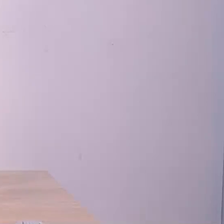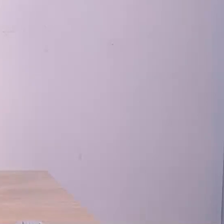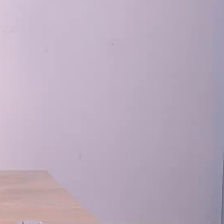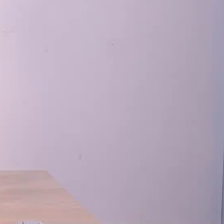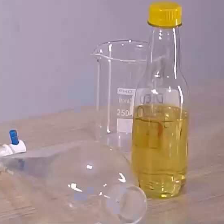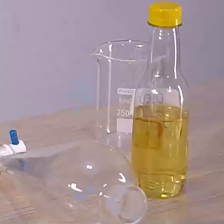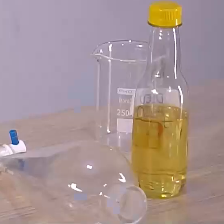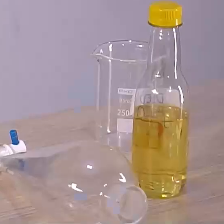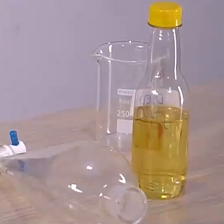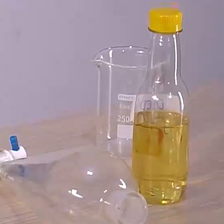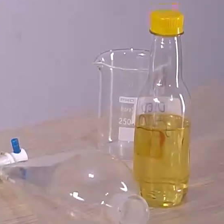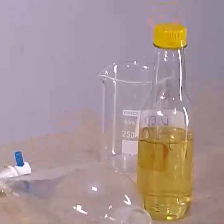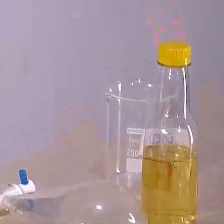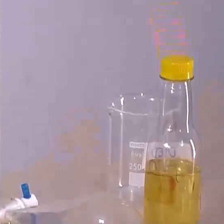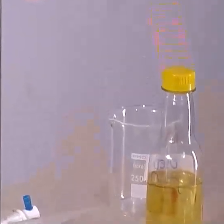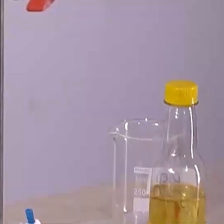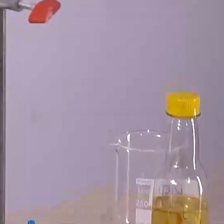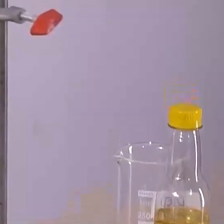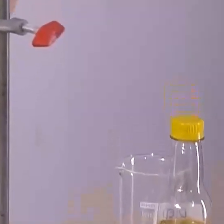eu vou